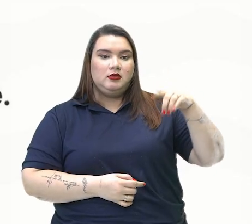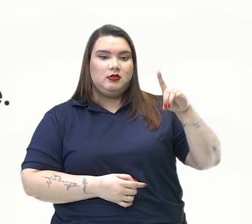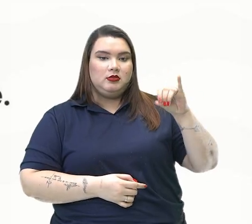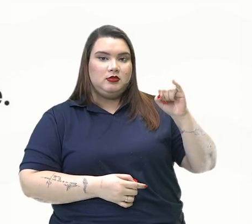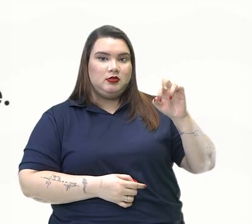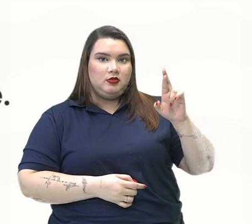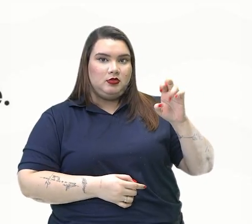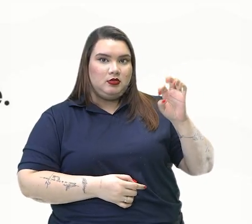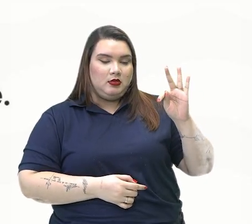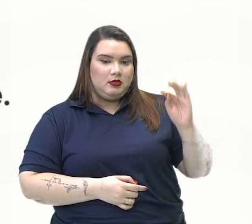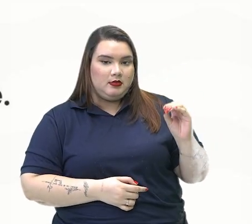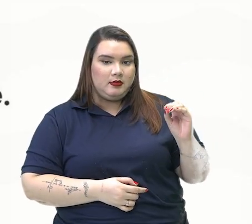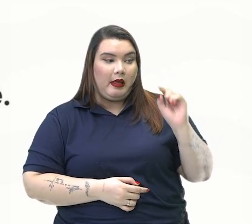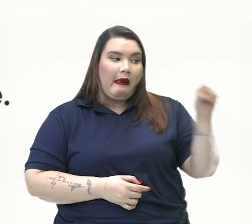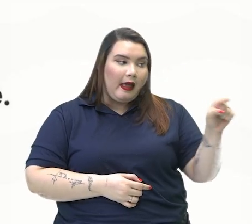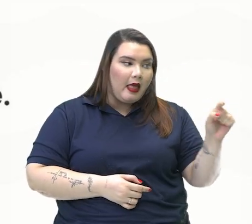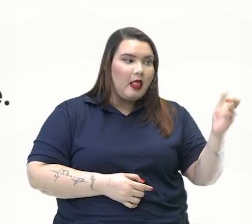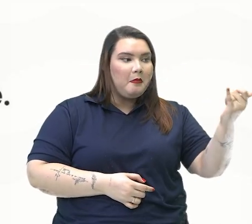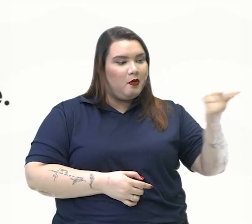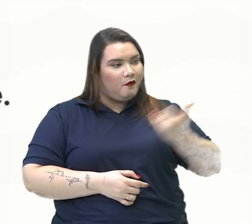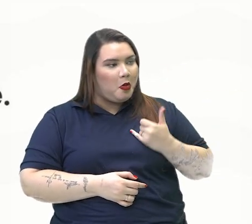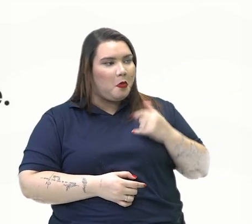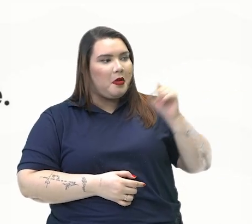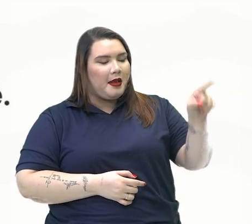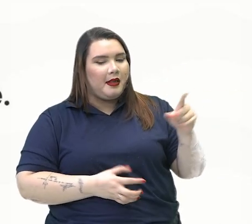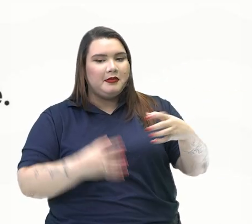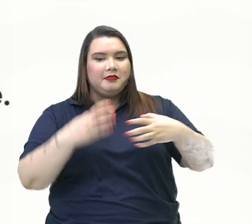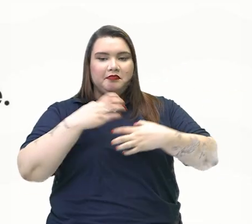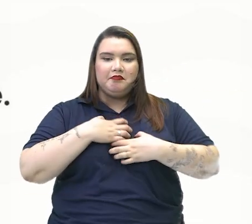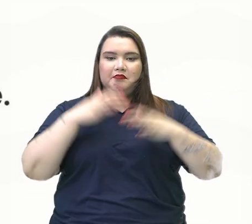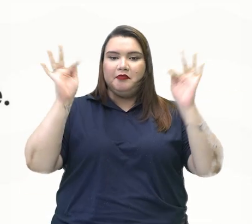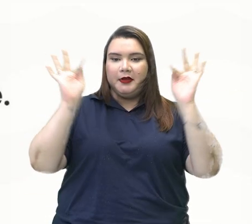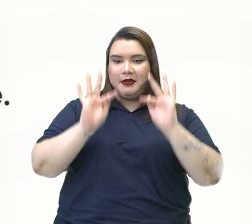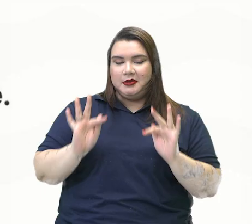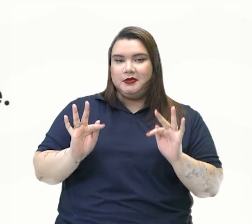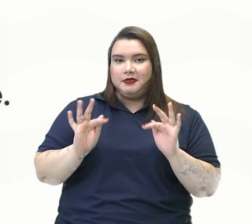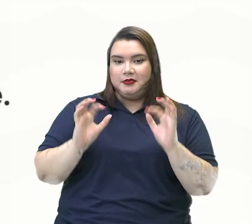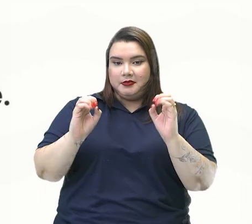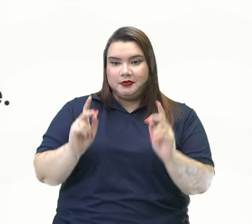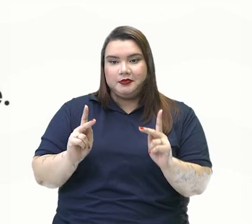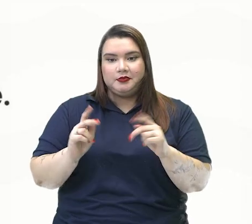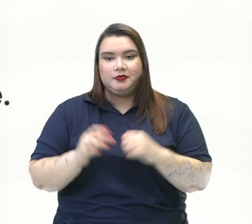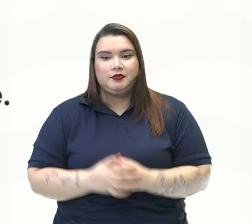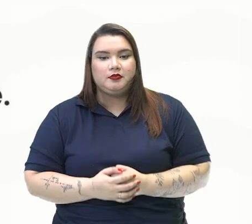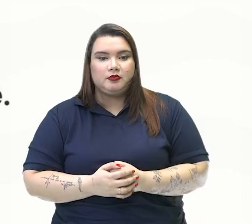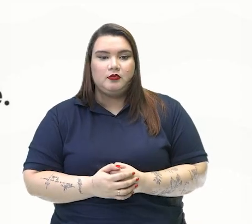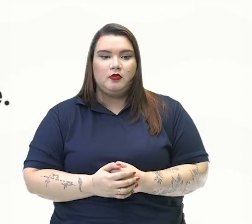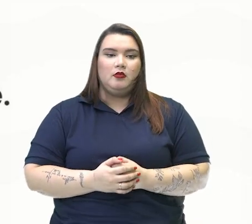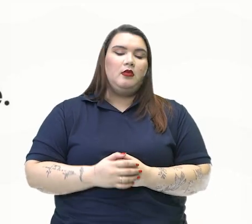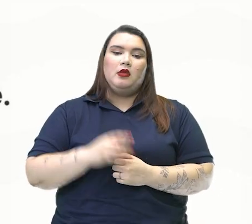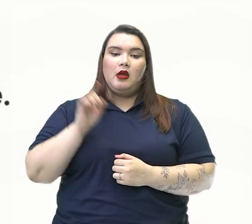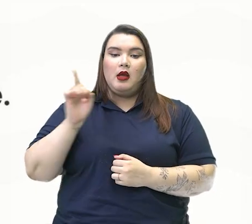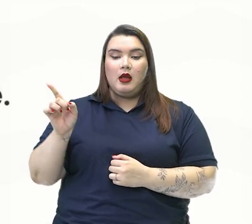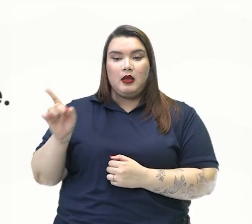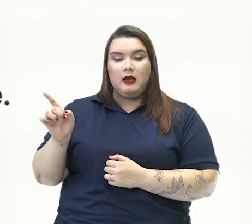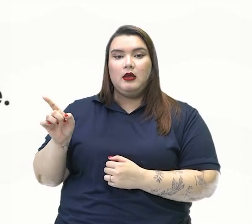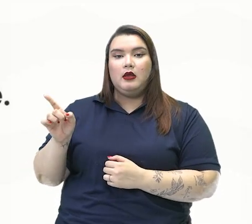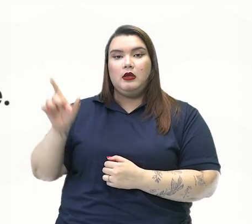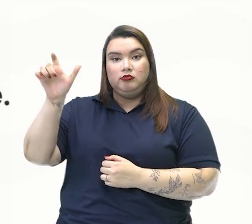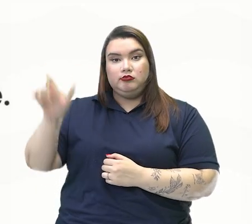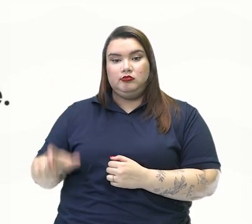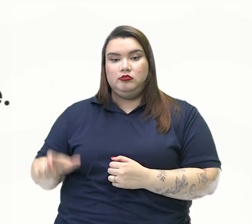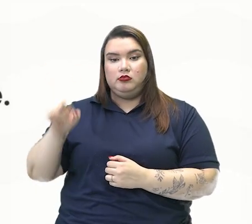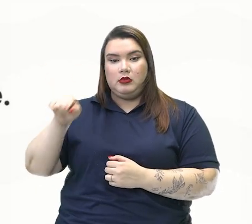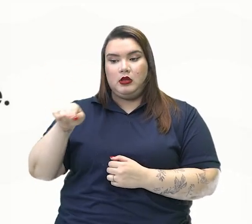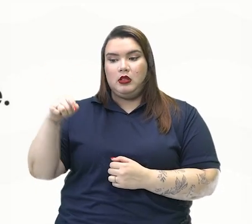she was happy. Ela disse que estava feliz. Olha só, aqui eu tenho o presente, am, e aqui eu tenho o